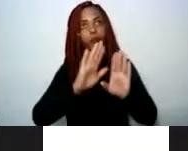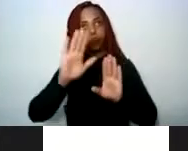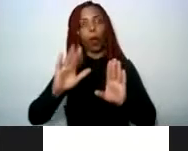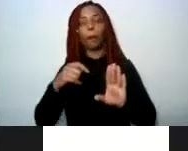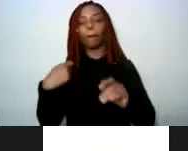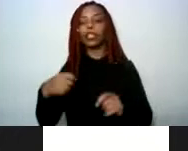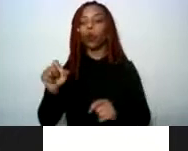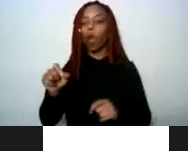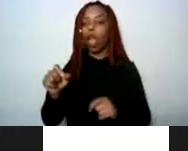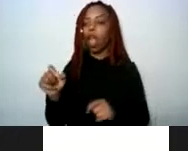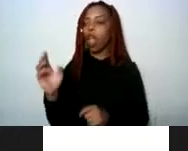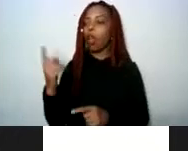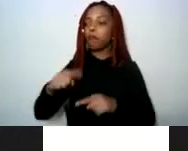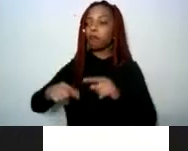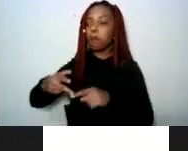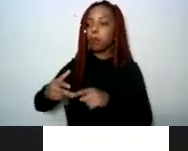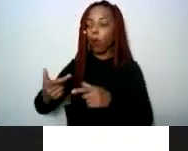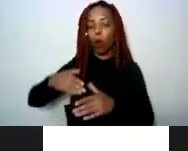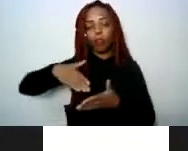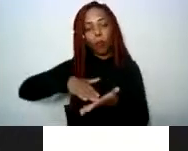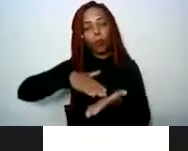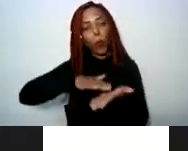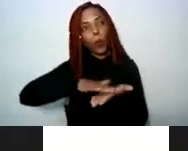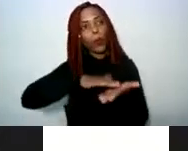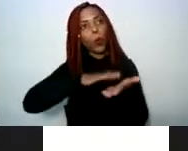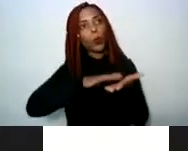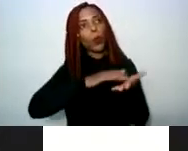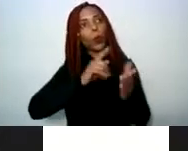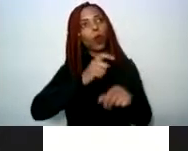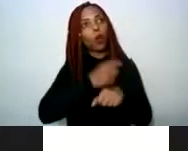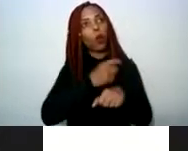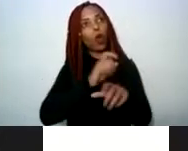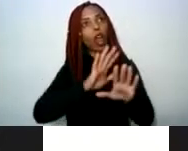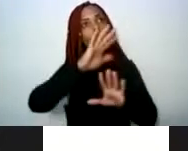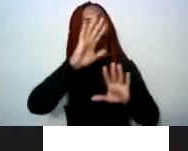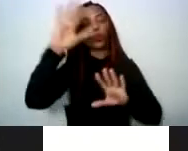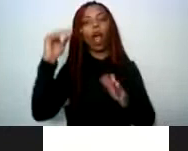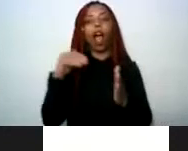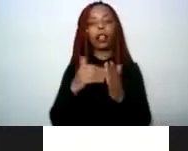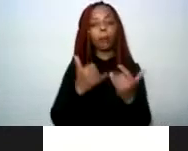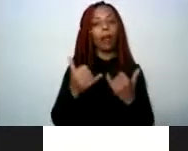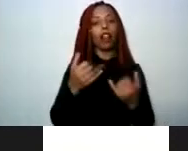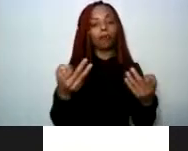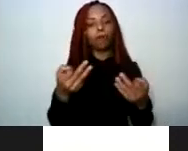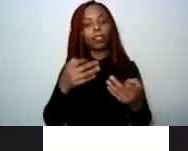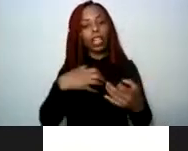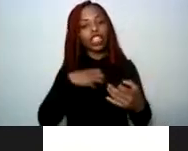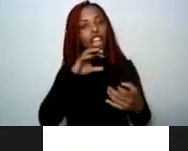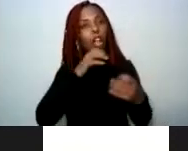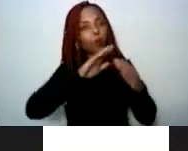manuais esse concreto o objetivo é que ele ficasse realmente com essa característica rústica